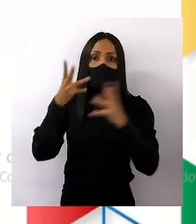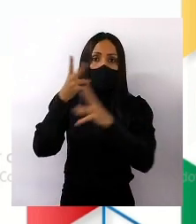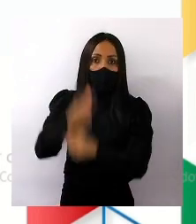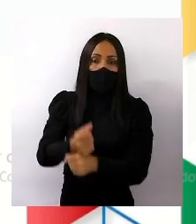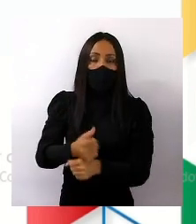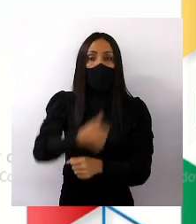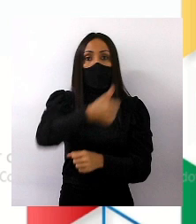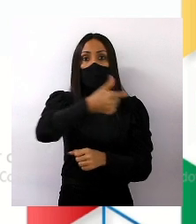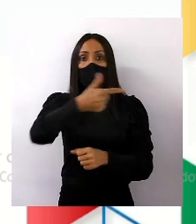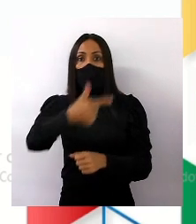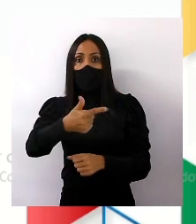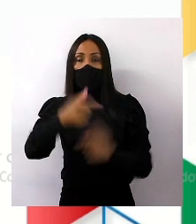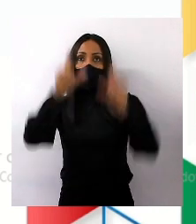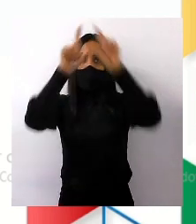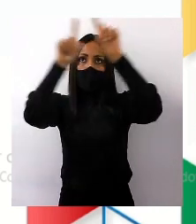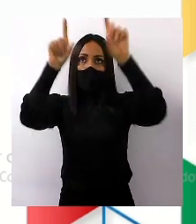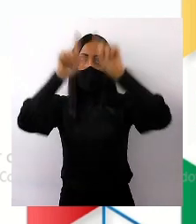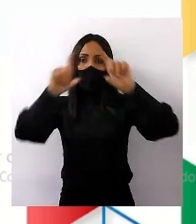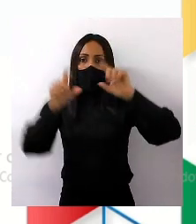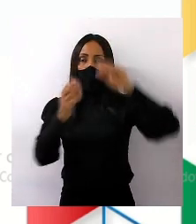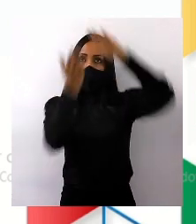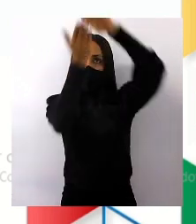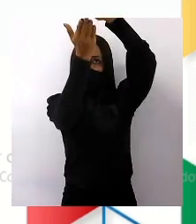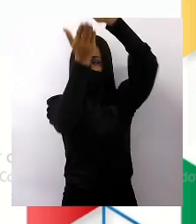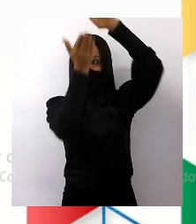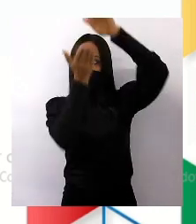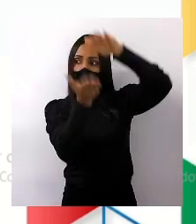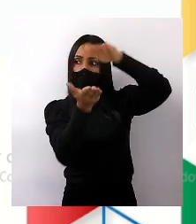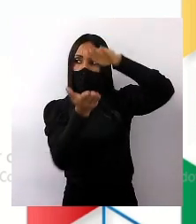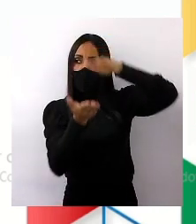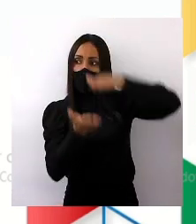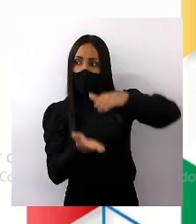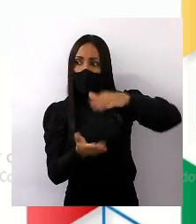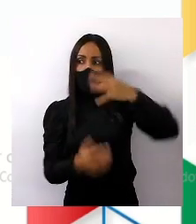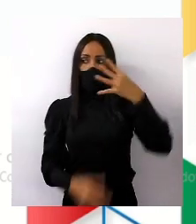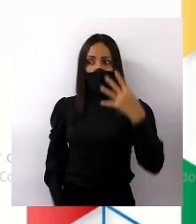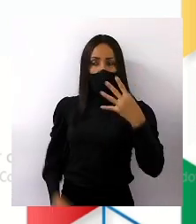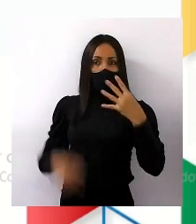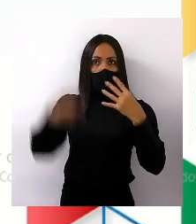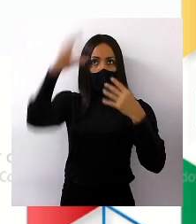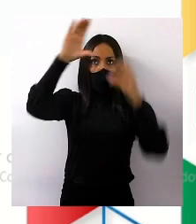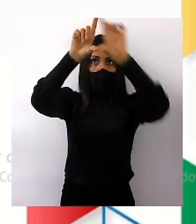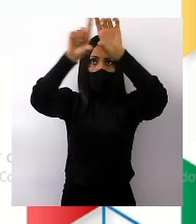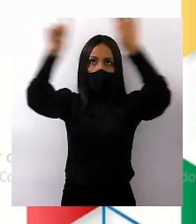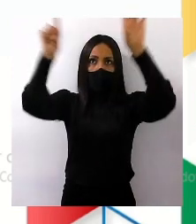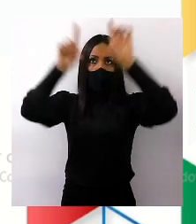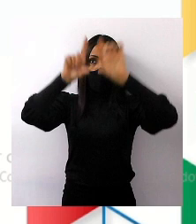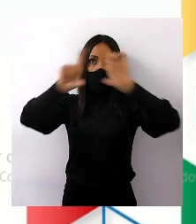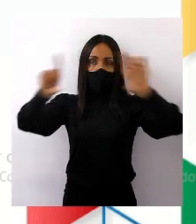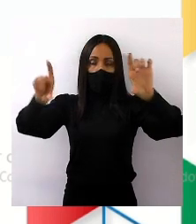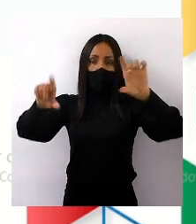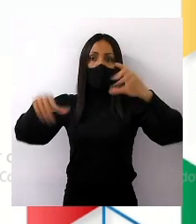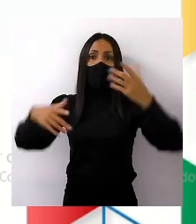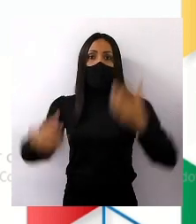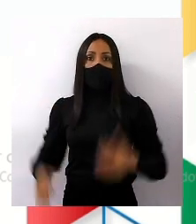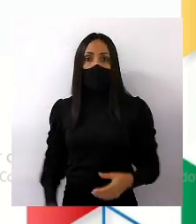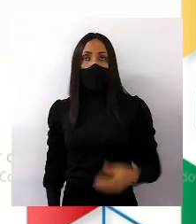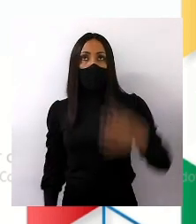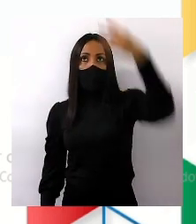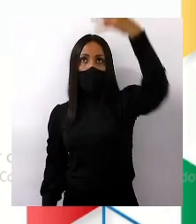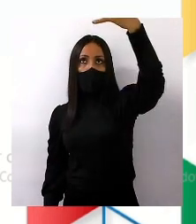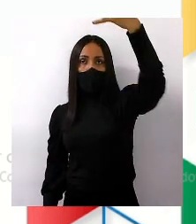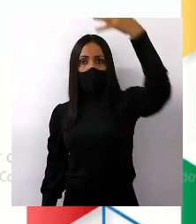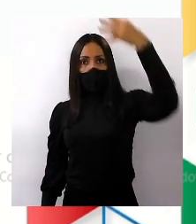12 versos, dividido em 4 estrofes. Os 2 primeiros versos são